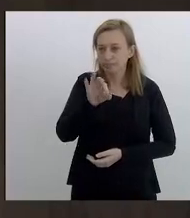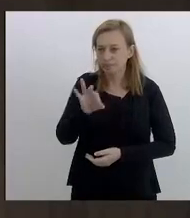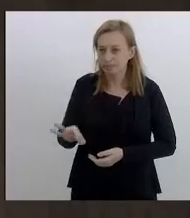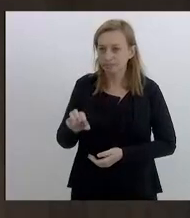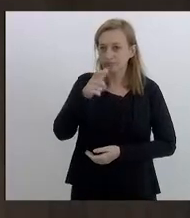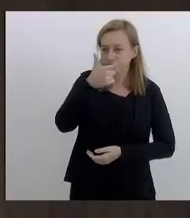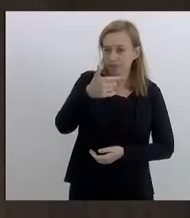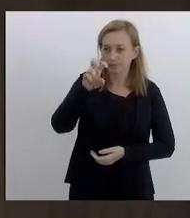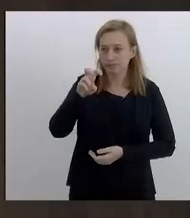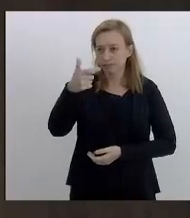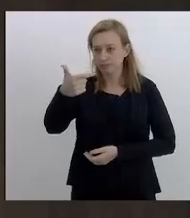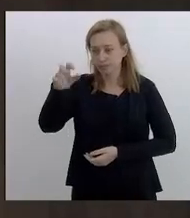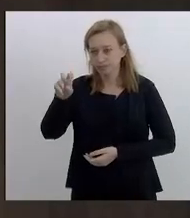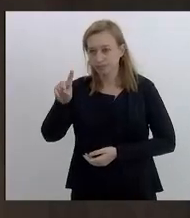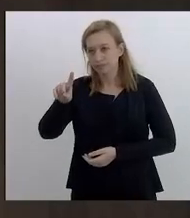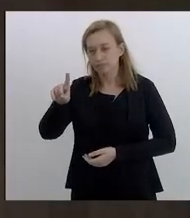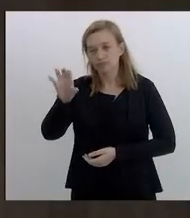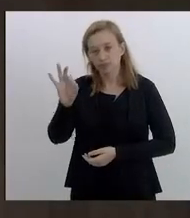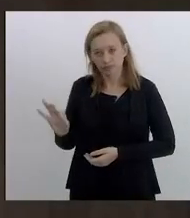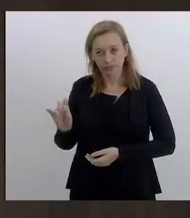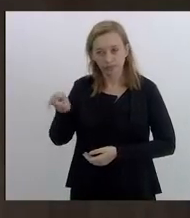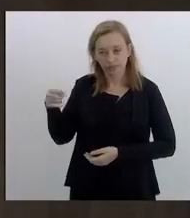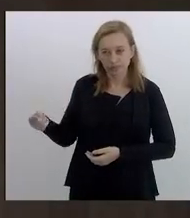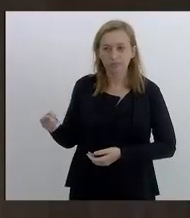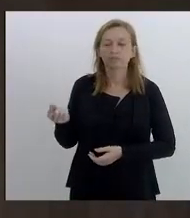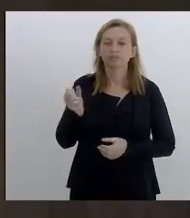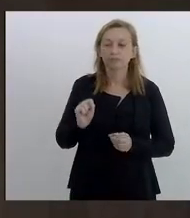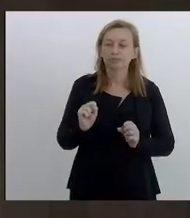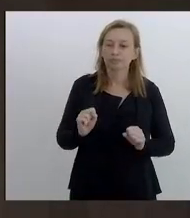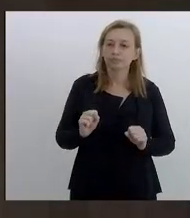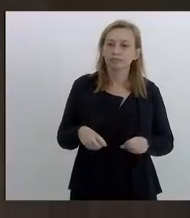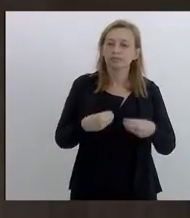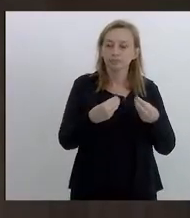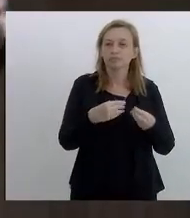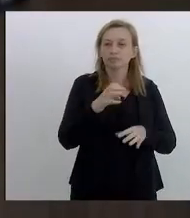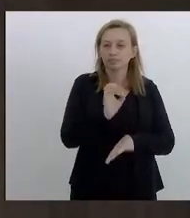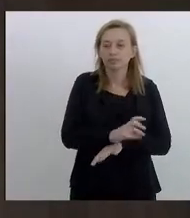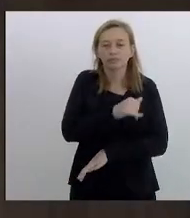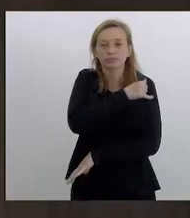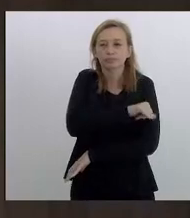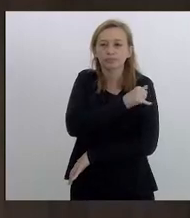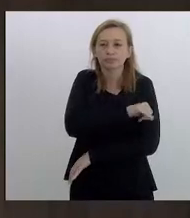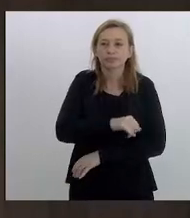25% e 25%, pode trazer ao Estado do Rio de Janeiro, e é apenas isso,